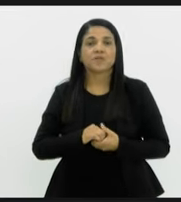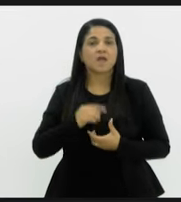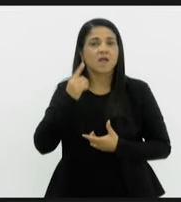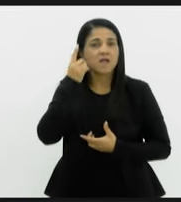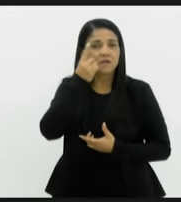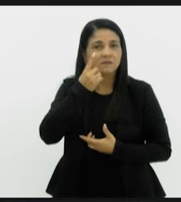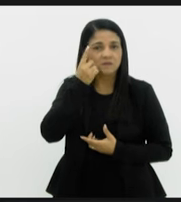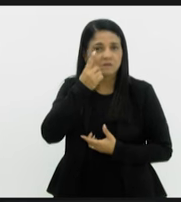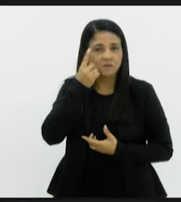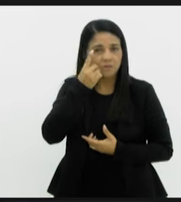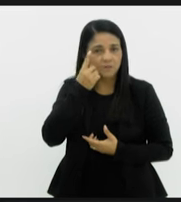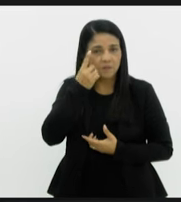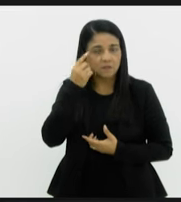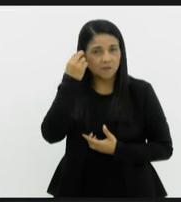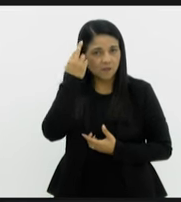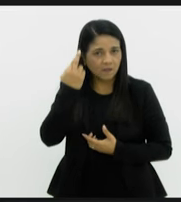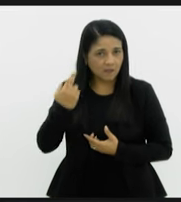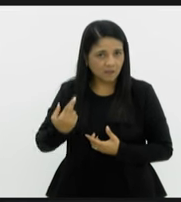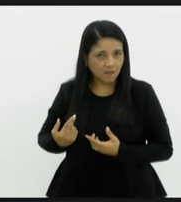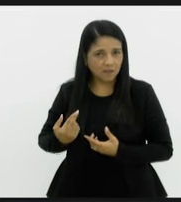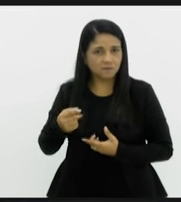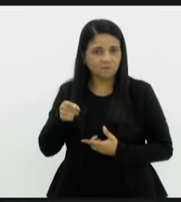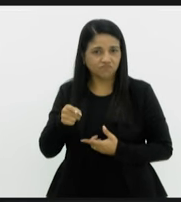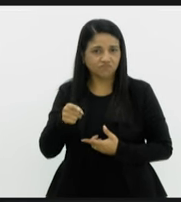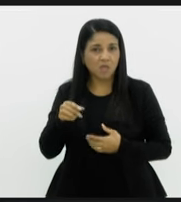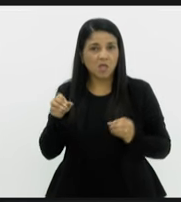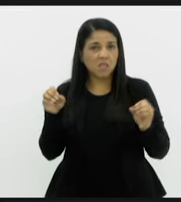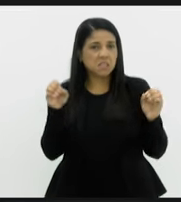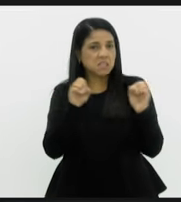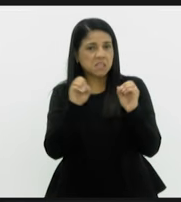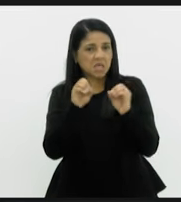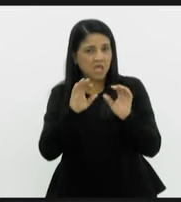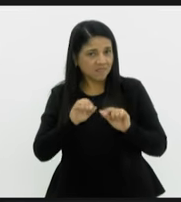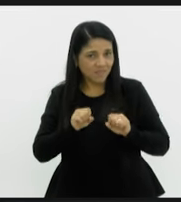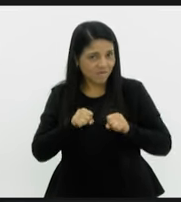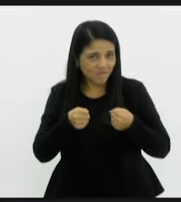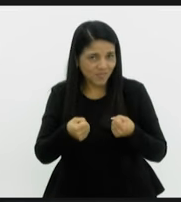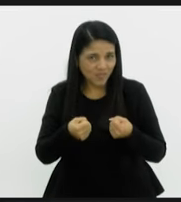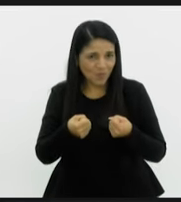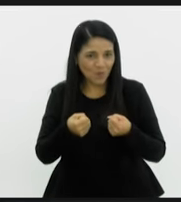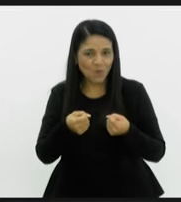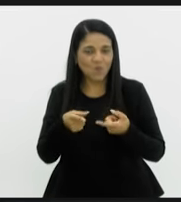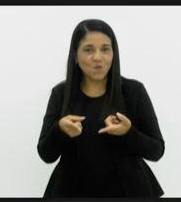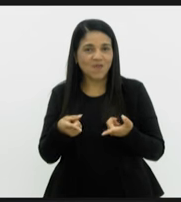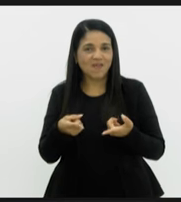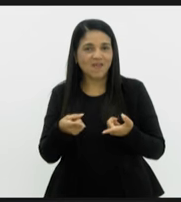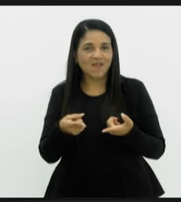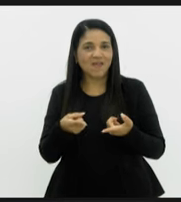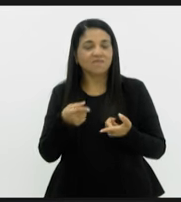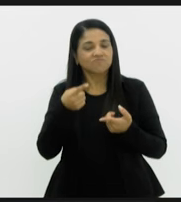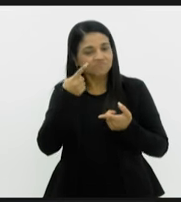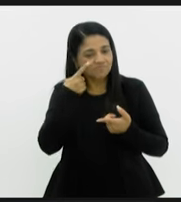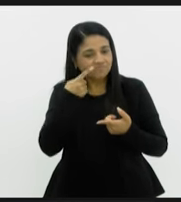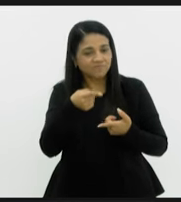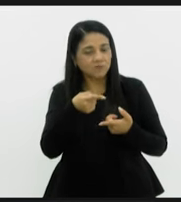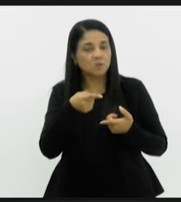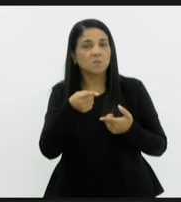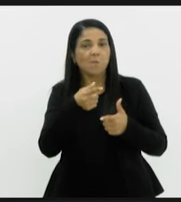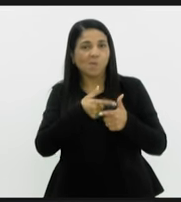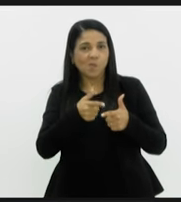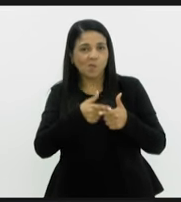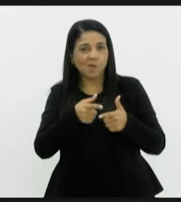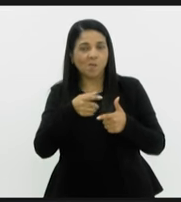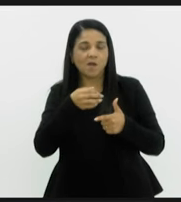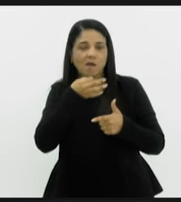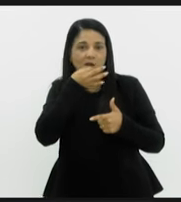deputada Renata falou aí que ninguém estava defendendo, infelizmente, conforme Vossa Excelência viu, estava com problema no áudio, mas